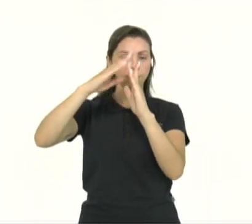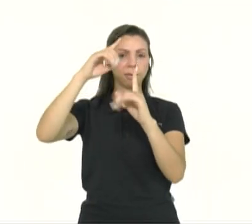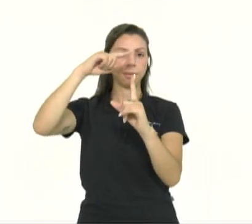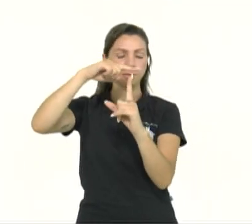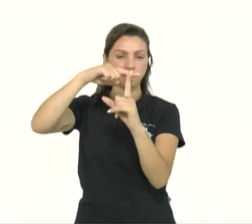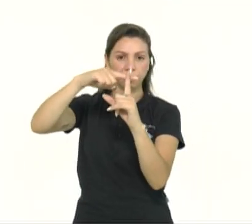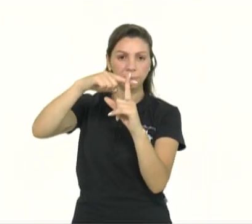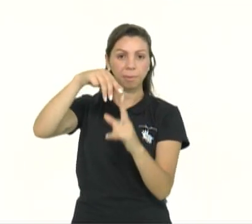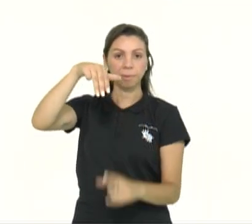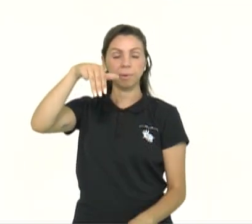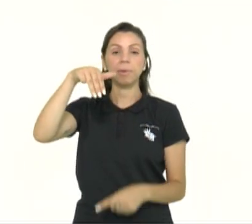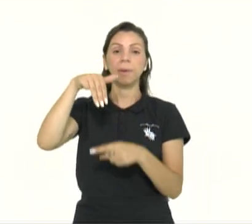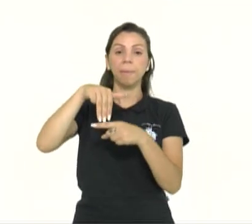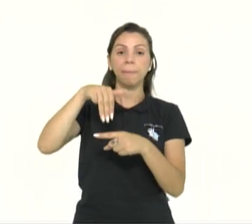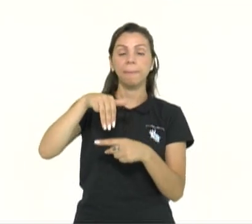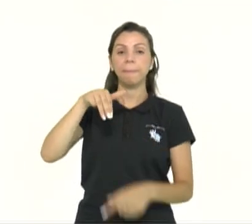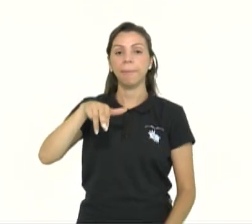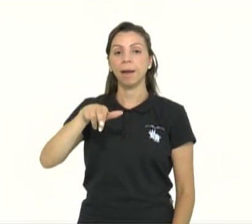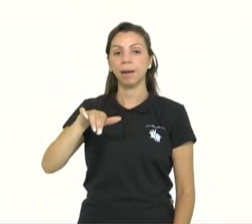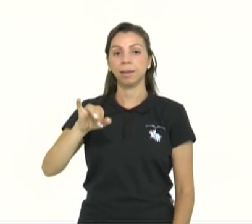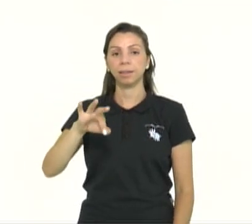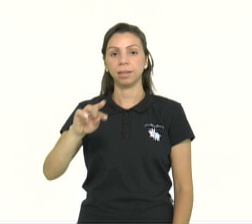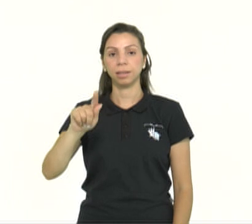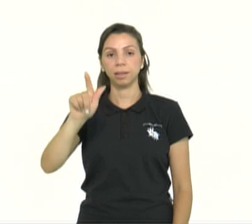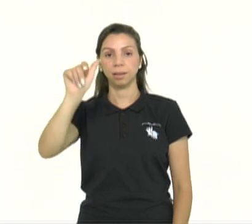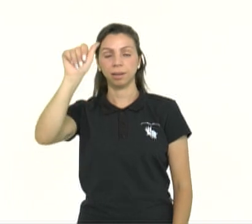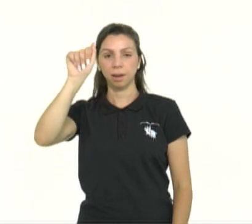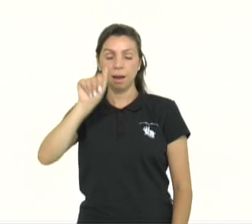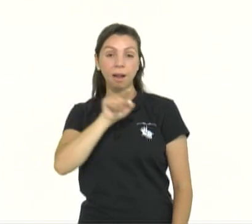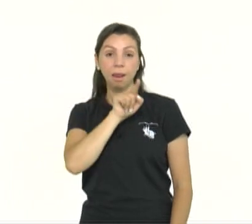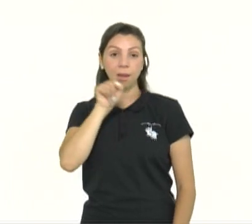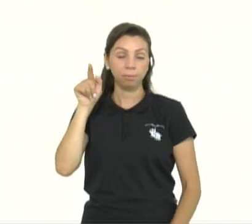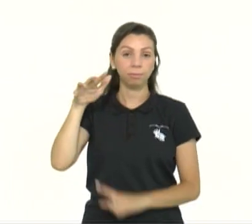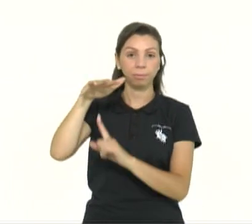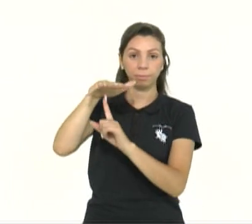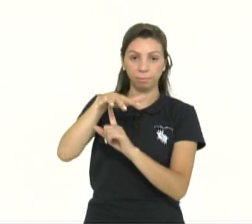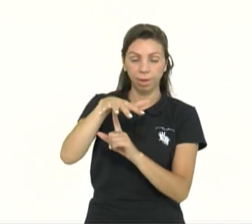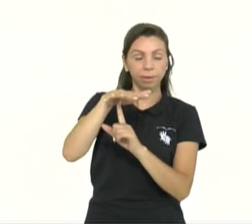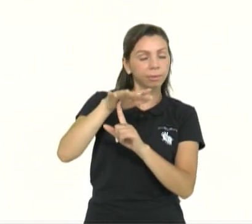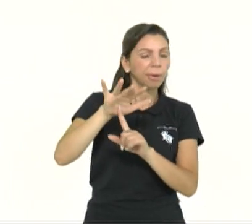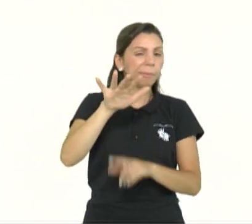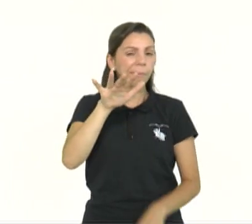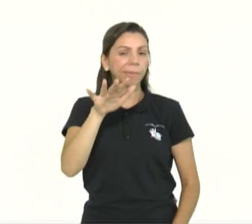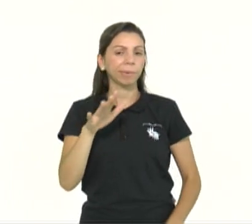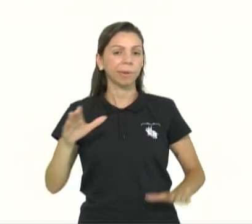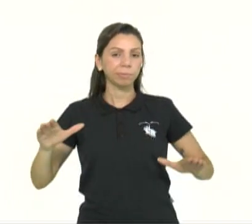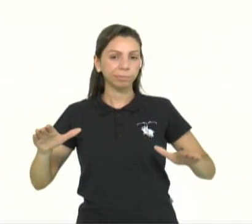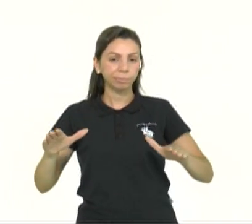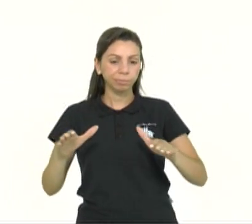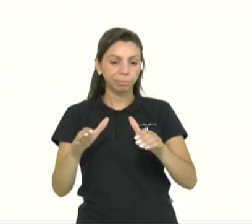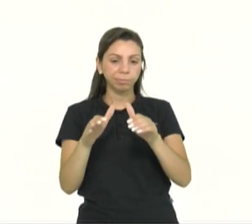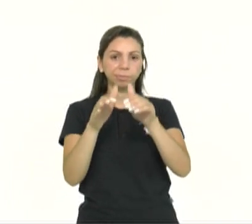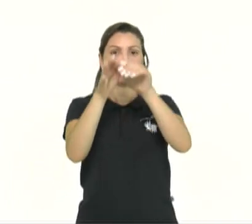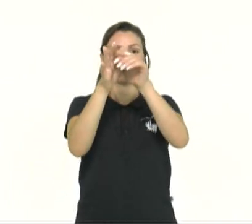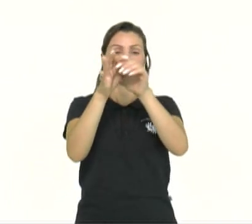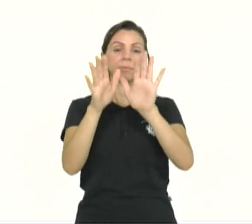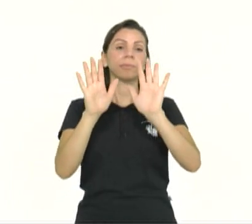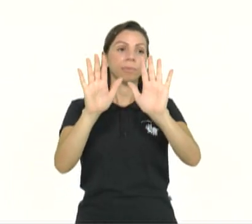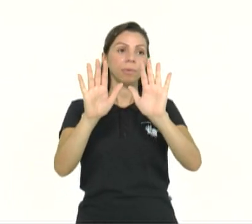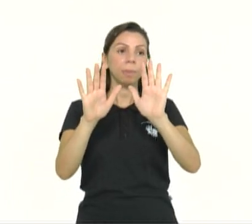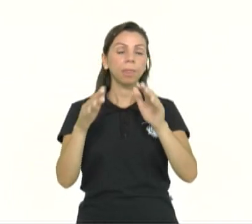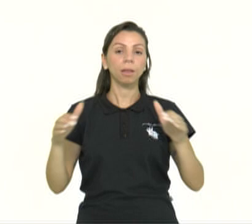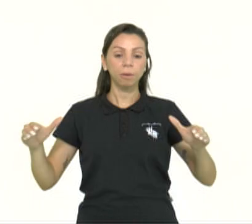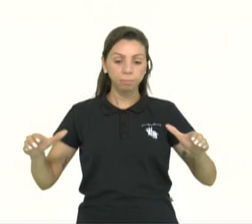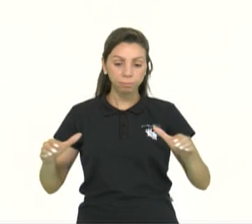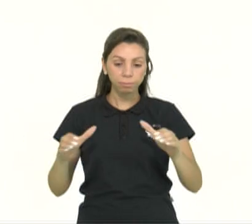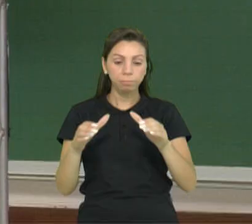de Maringá, aqui no Paraná, norte do Paraná, que tem exatamente o formato de um cilindro, né? E o